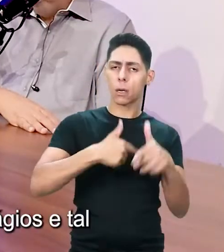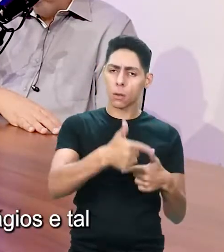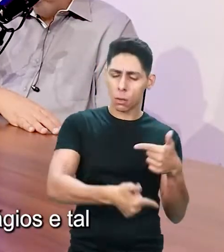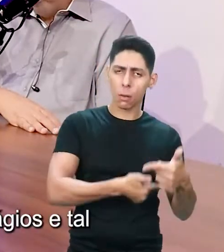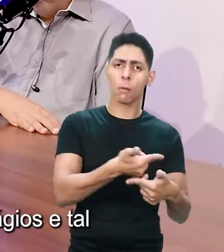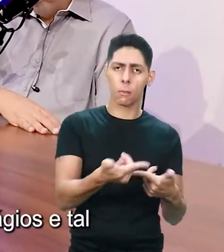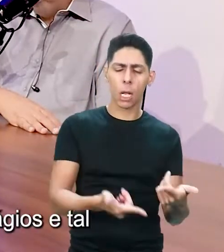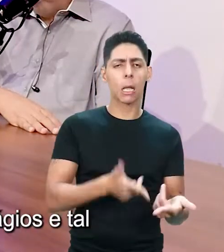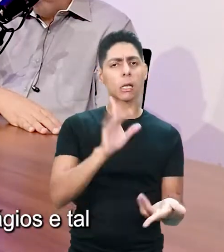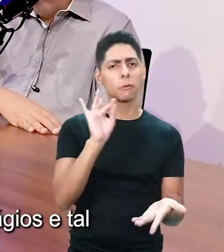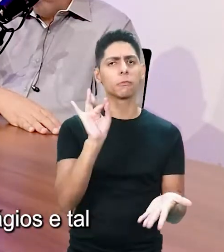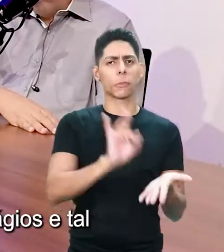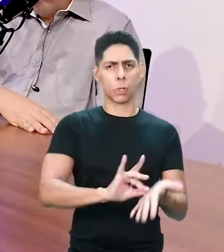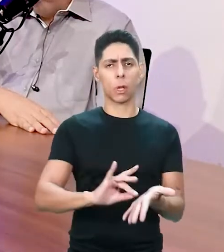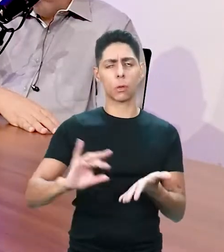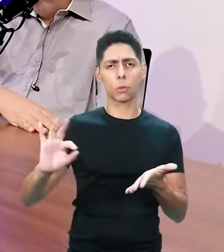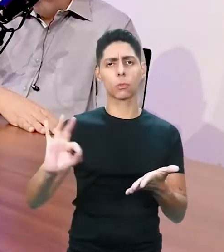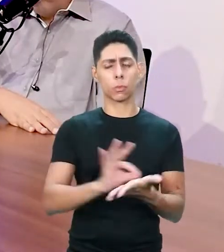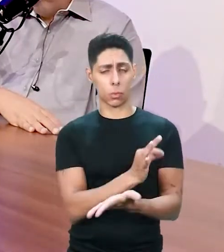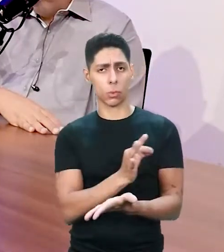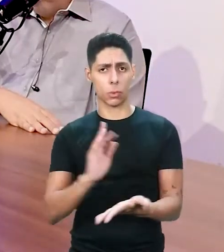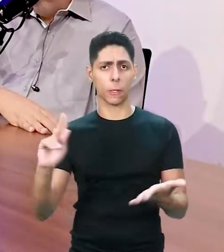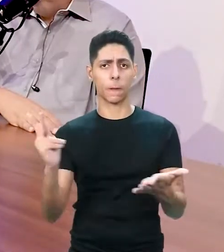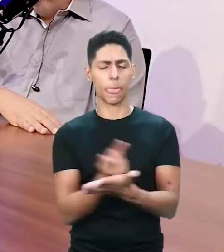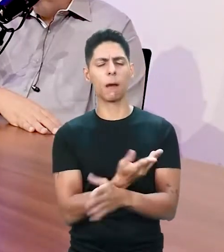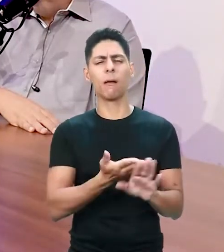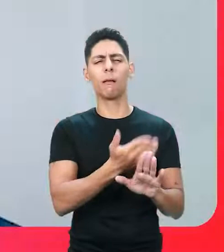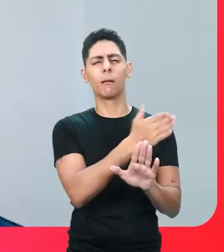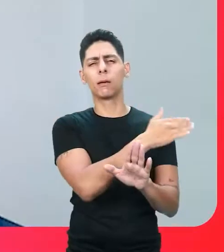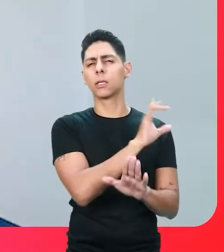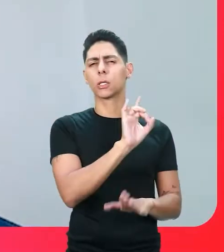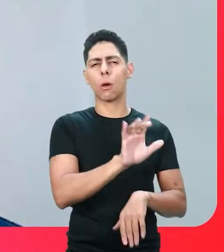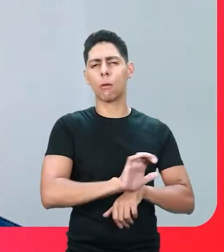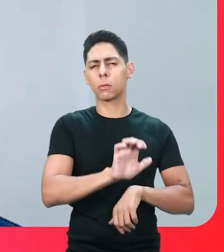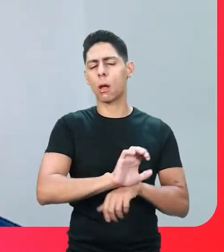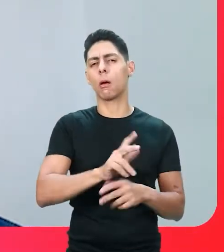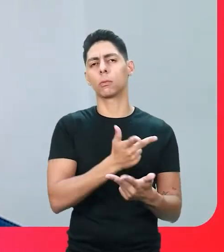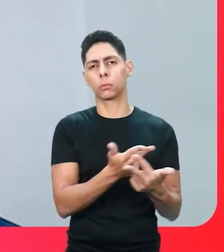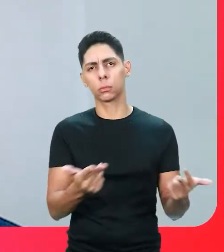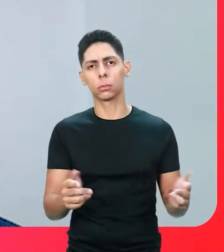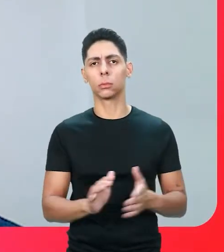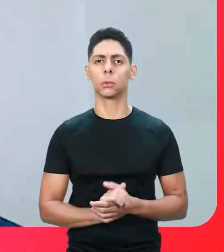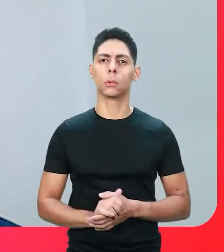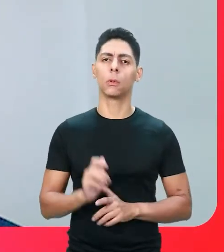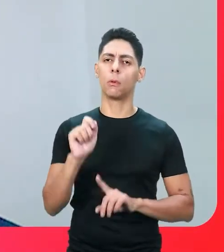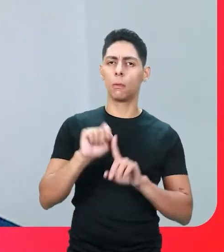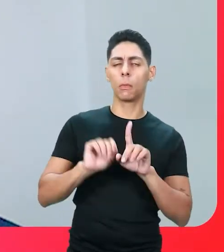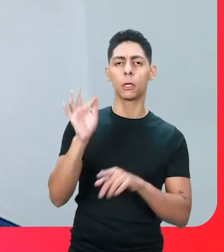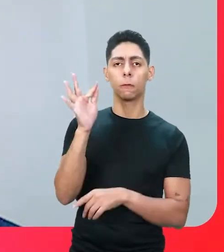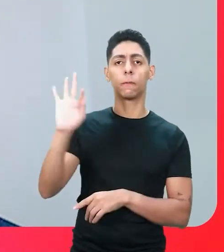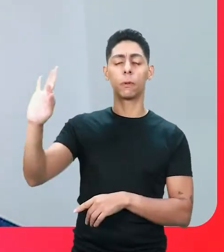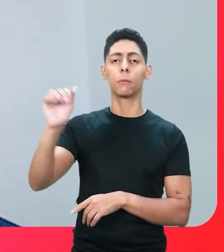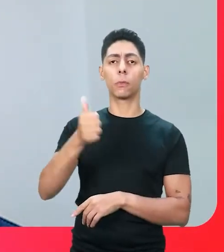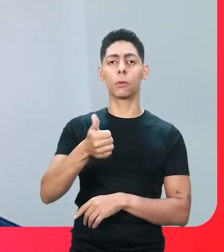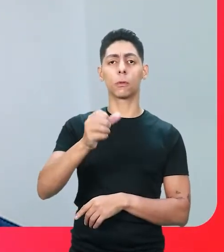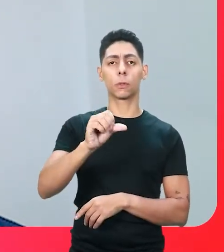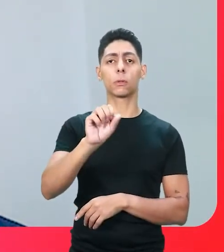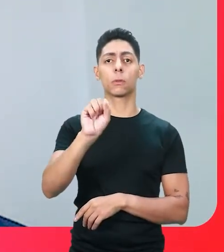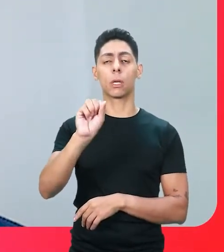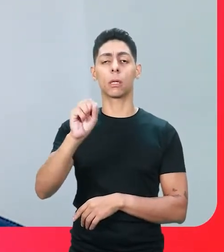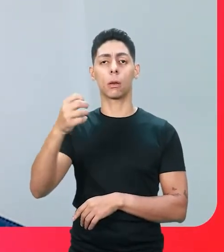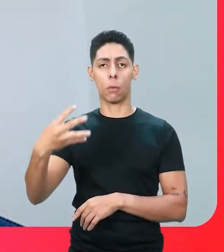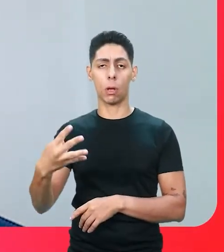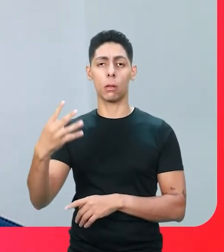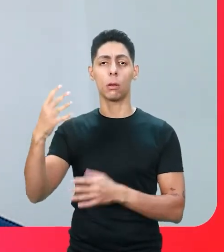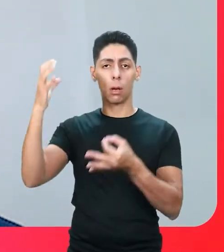empresa em que eu fui realmente contratado, né? Antes eram estágios e tal. Que foi em fevereiro de 1984, na Rádio Tupi,